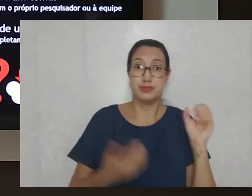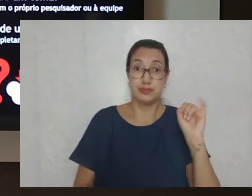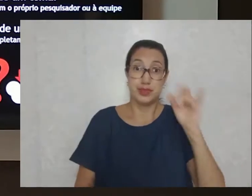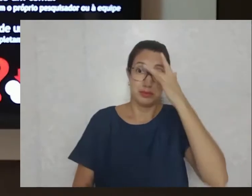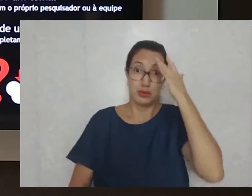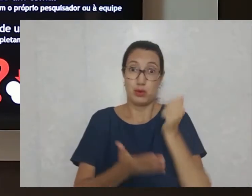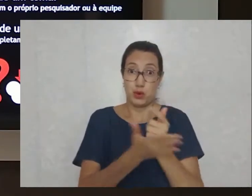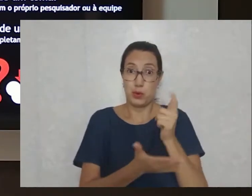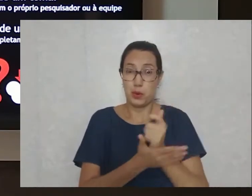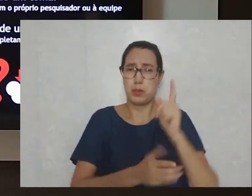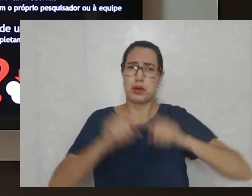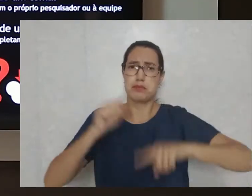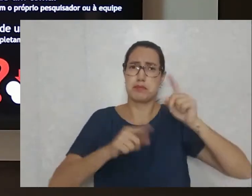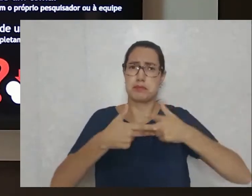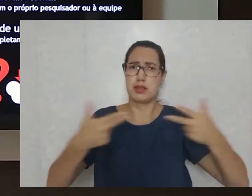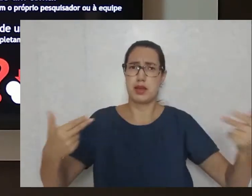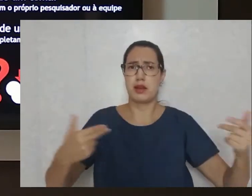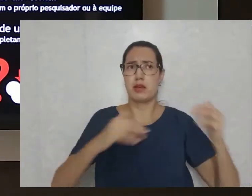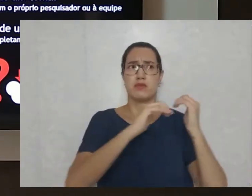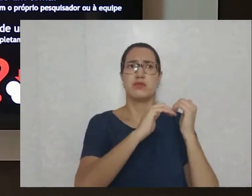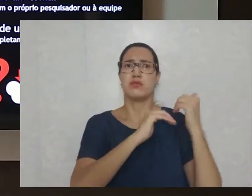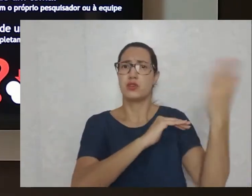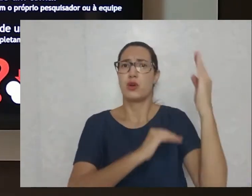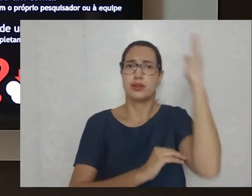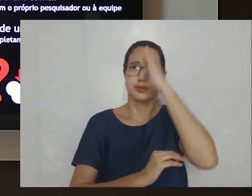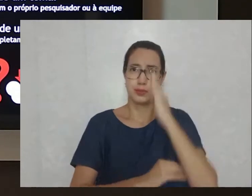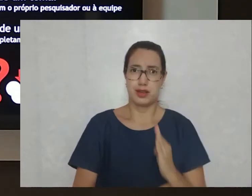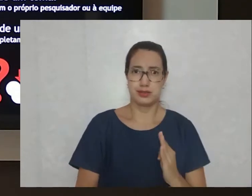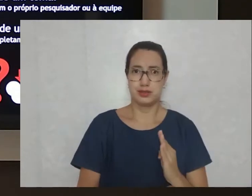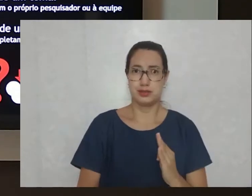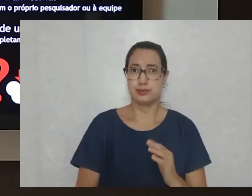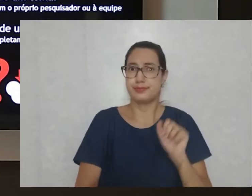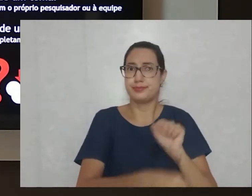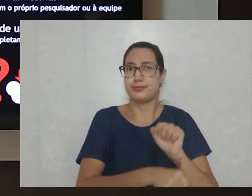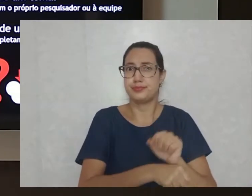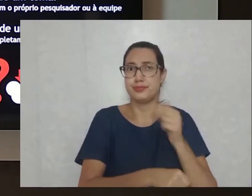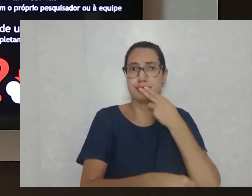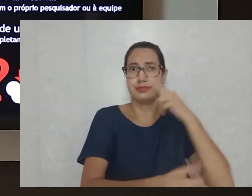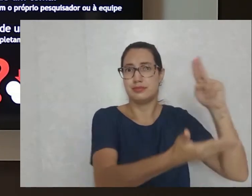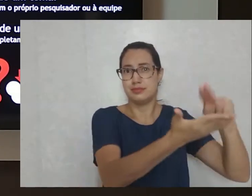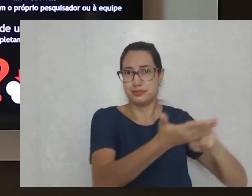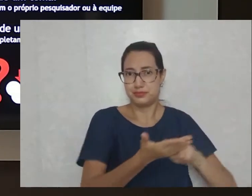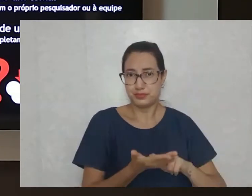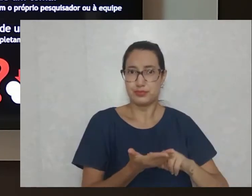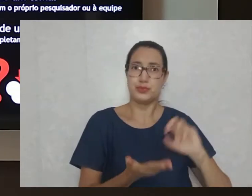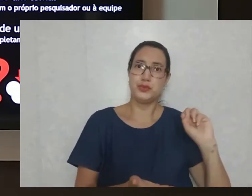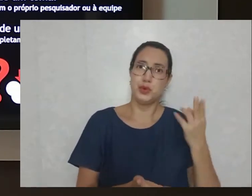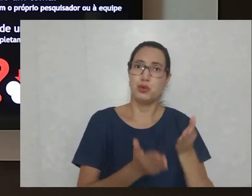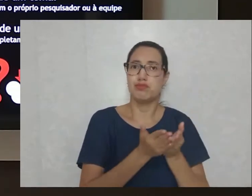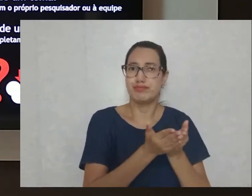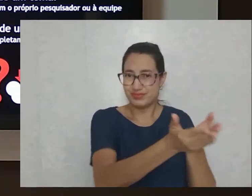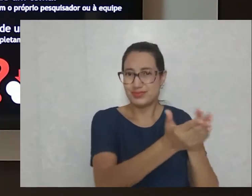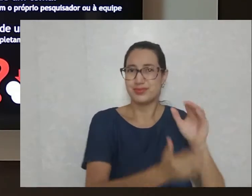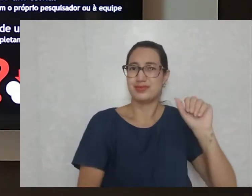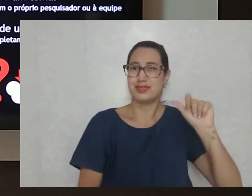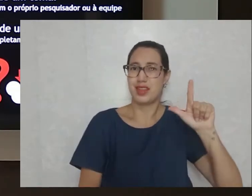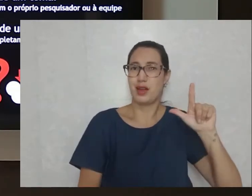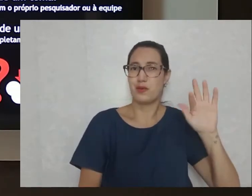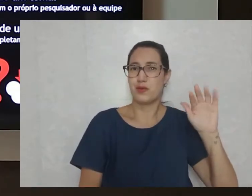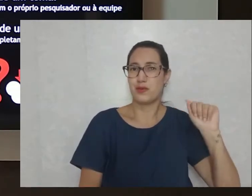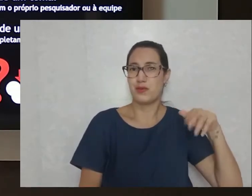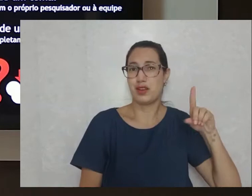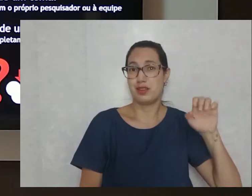equipamentos, eles por exemplo serão importados, e por acaso não chegar, ficar preso na alfândega, alguma coisa disso, pode ser que a pesquisa dele se atrase